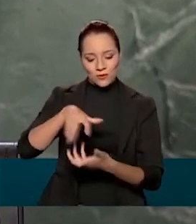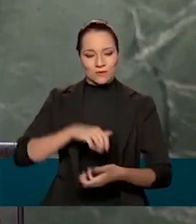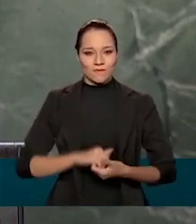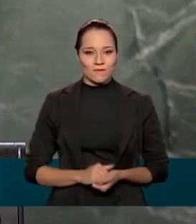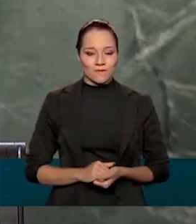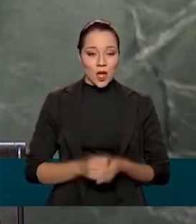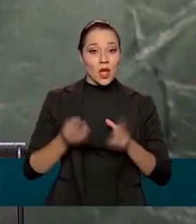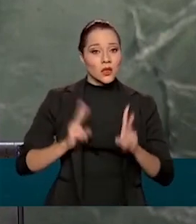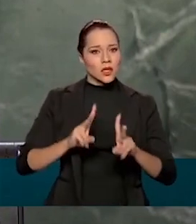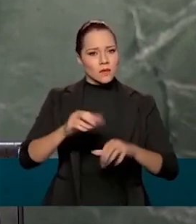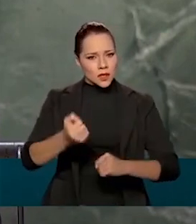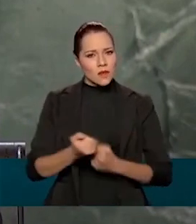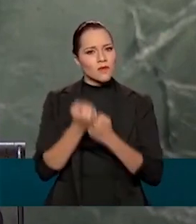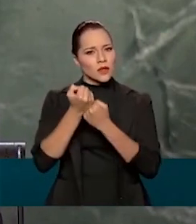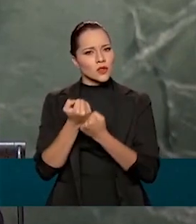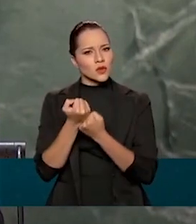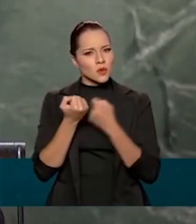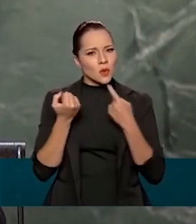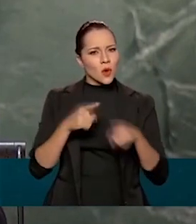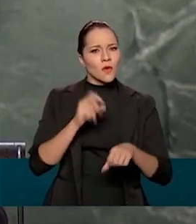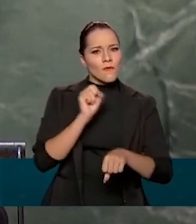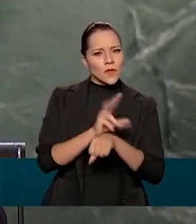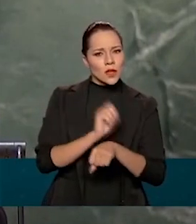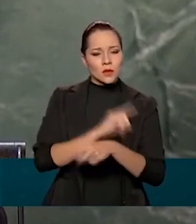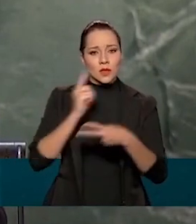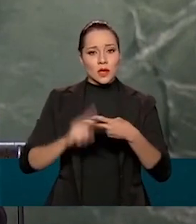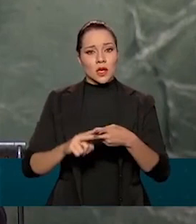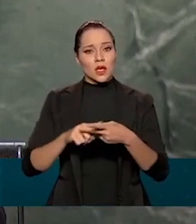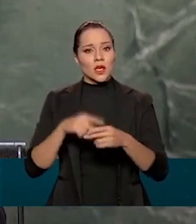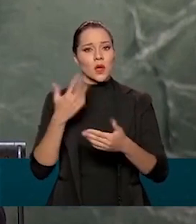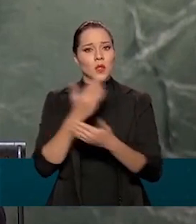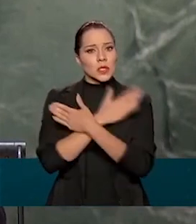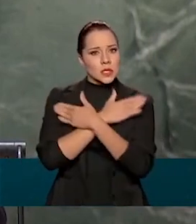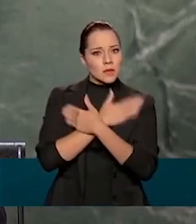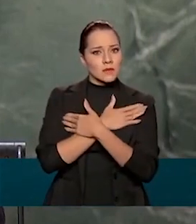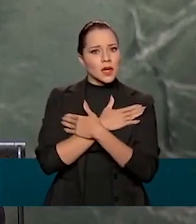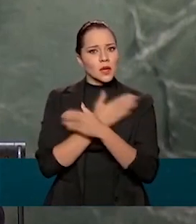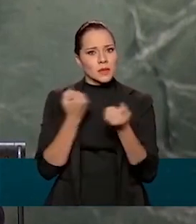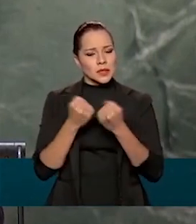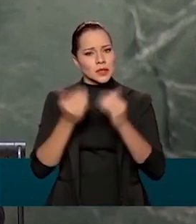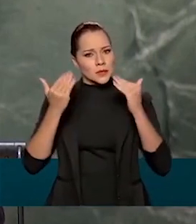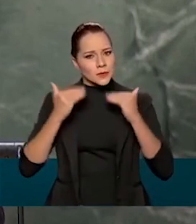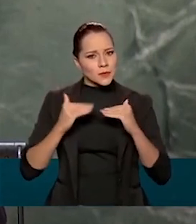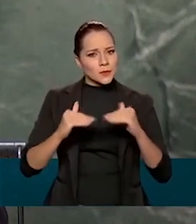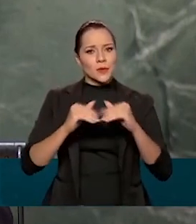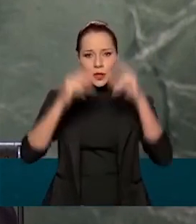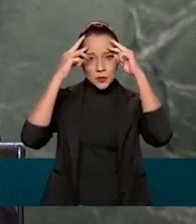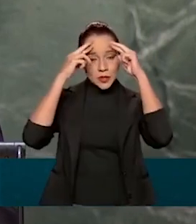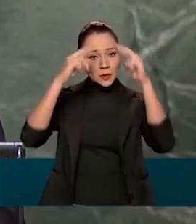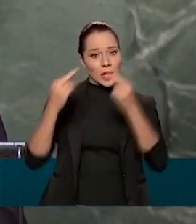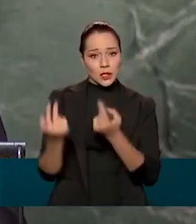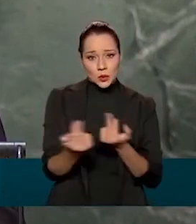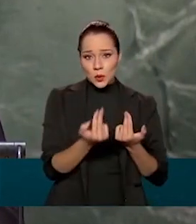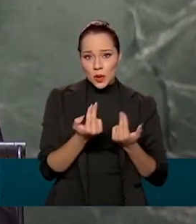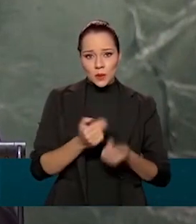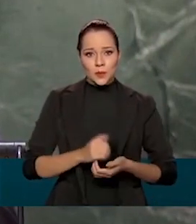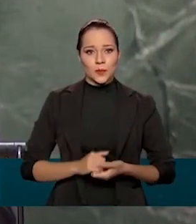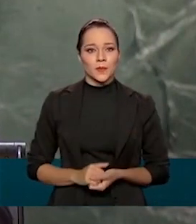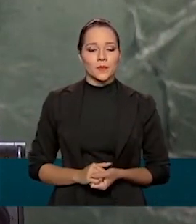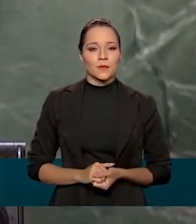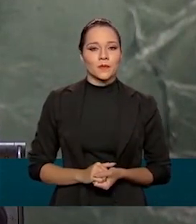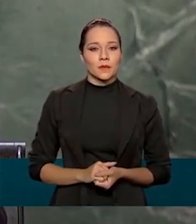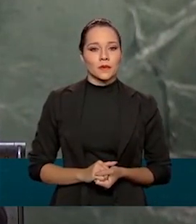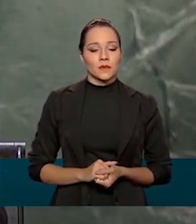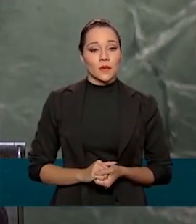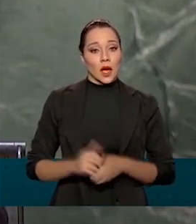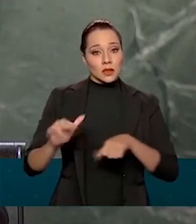Sempre defendi combater o vírus e o desemprego de forma simultânea e com a mesma responsabilidade.